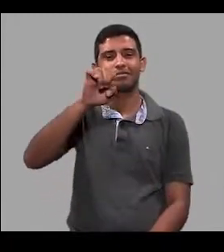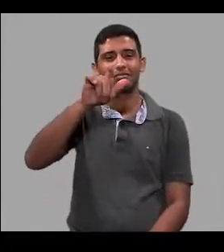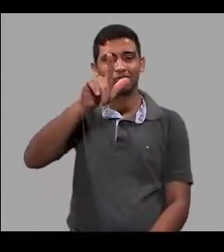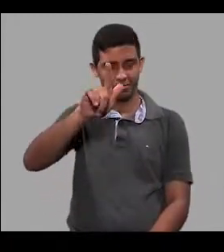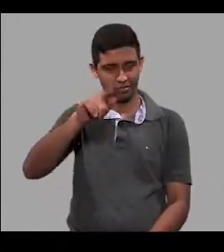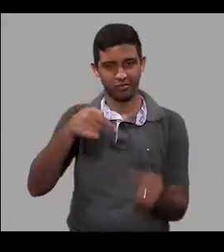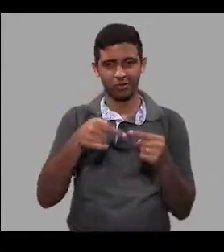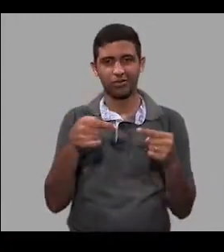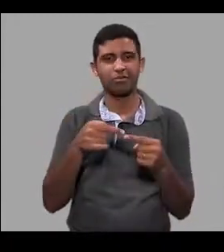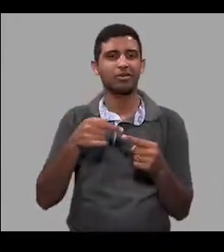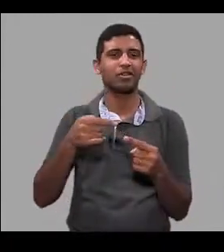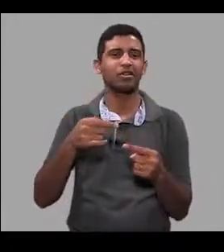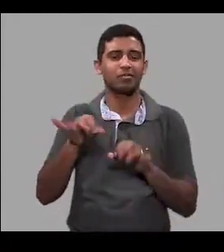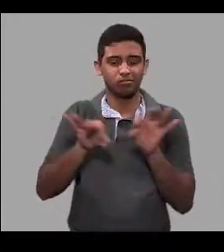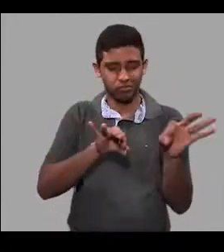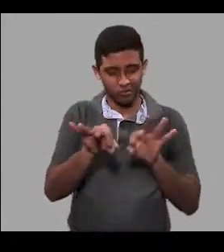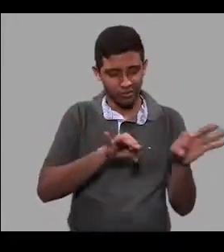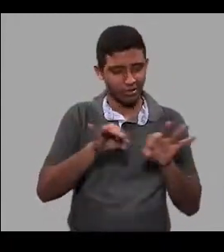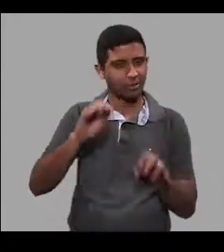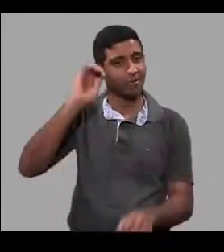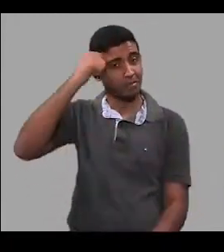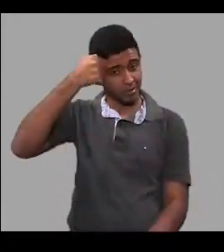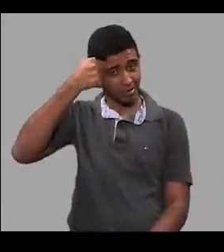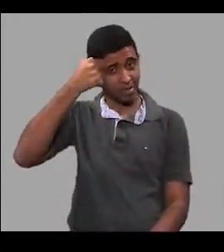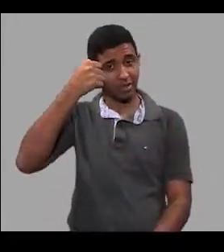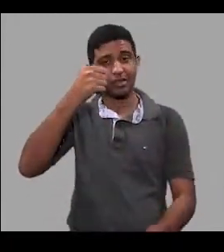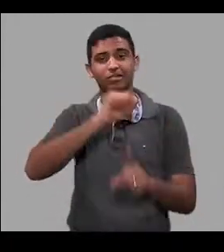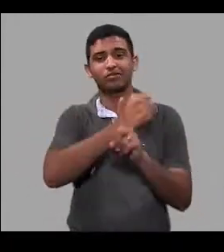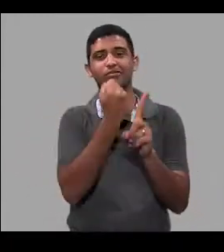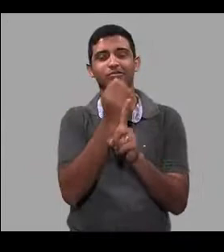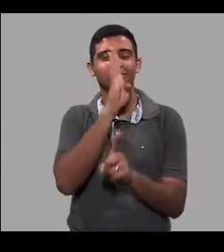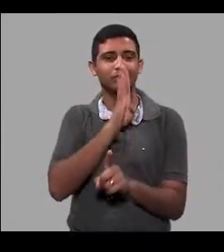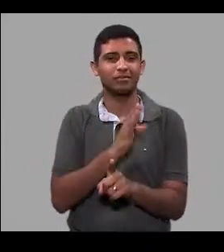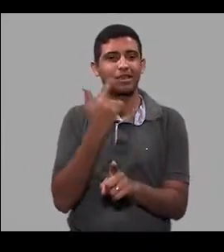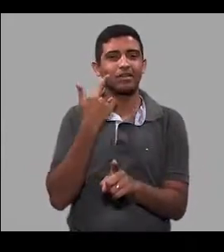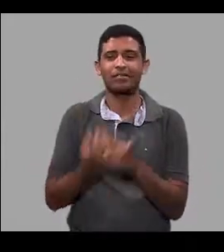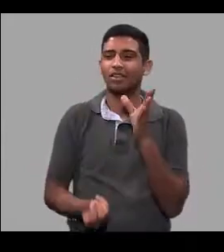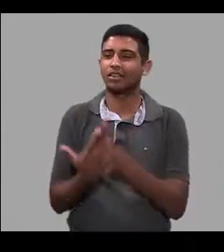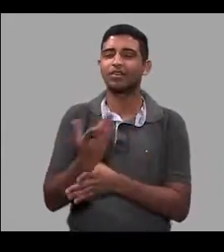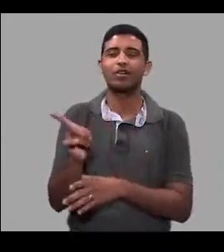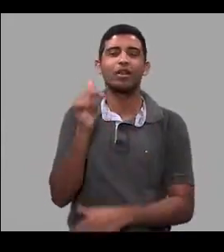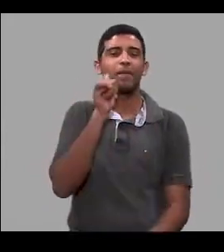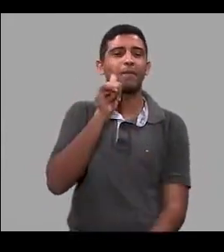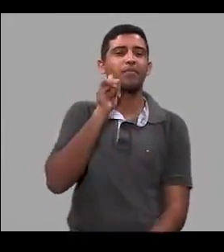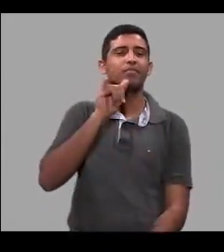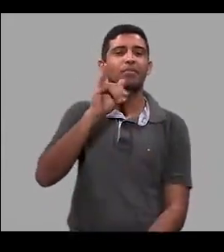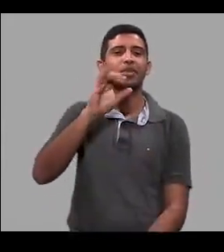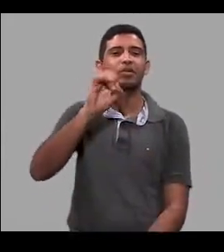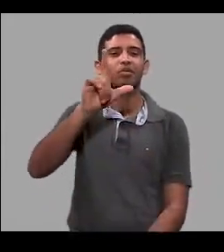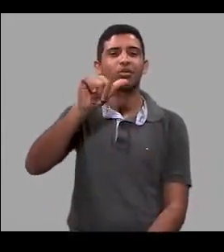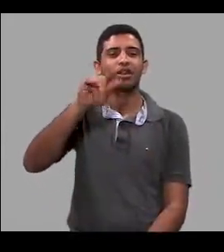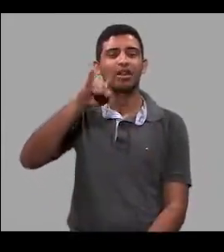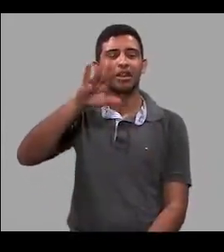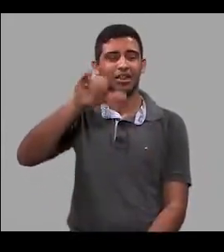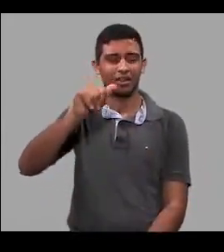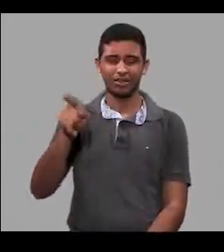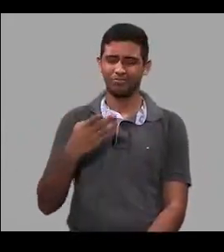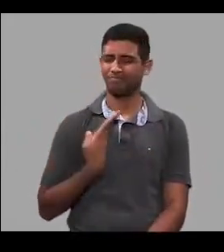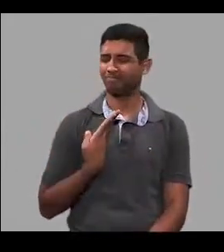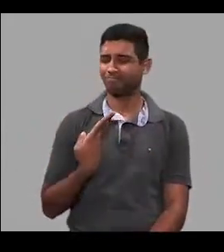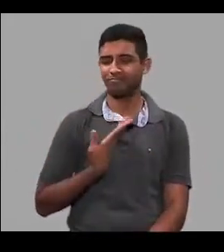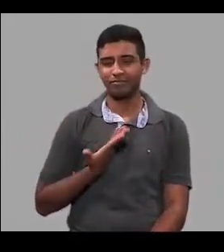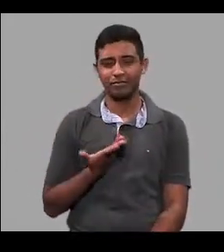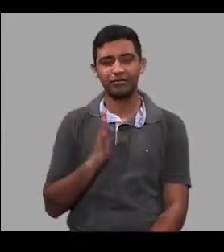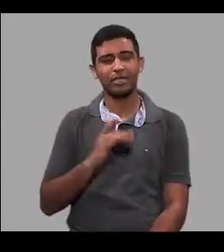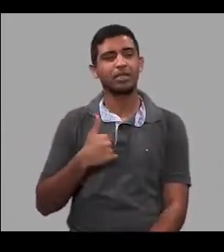Sociedade Brasileira, né, que foi pioneiramente criado na Faculdade de Educação da UF, uma professora chamada Yolanda de Oliveira, uma querida amiga, né, e